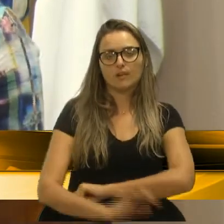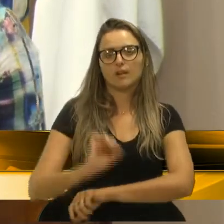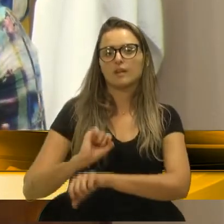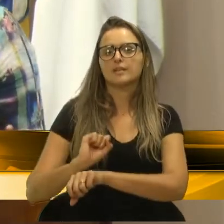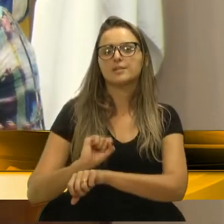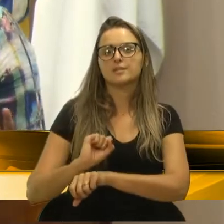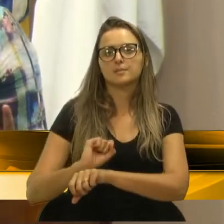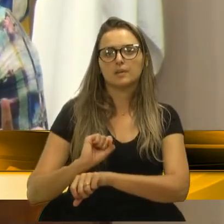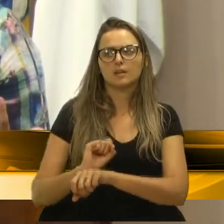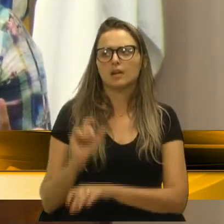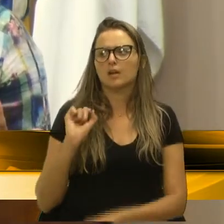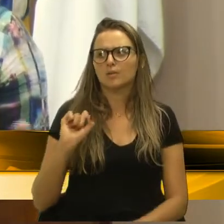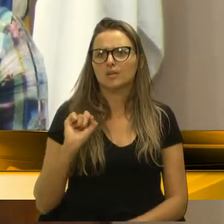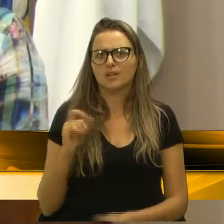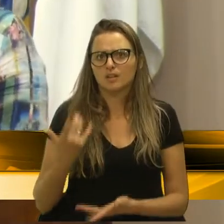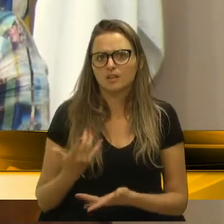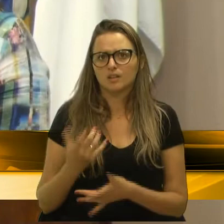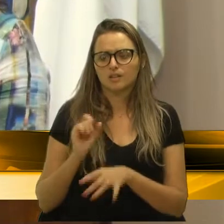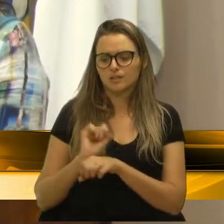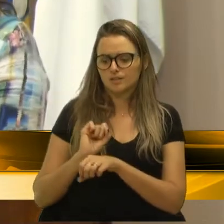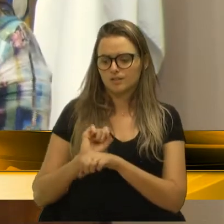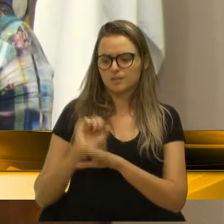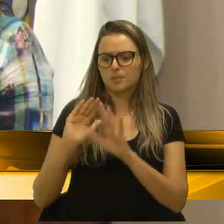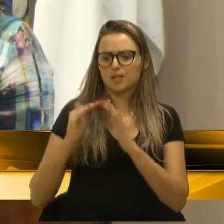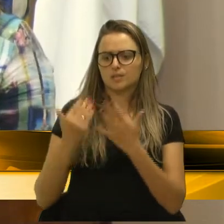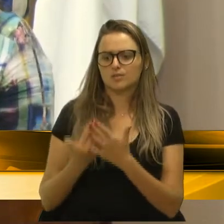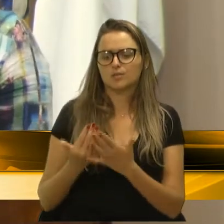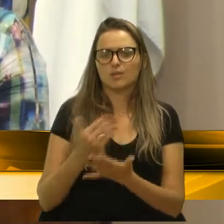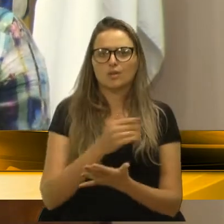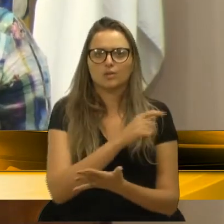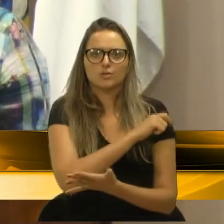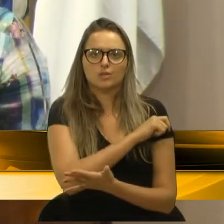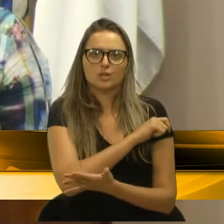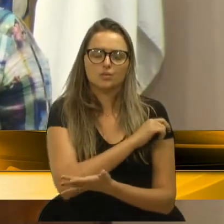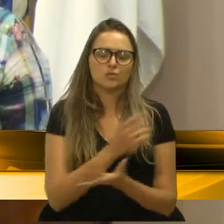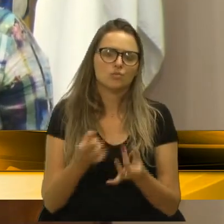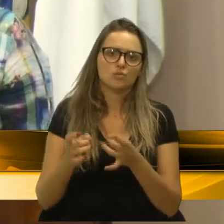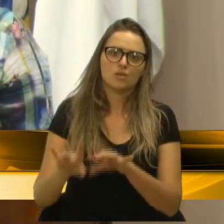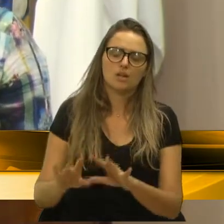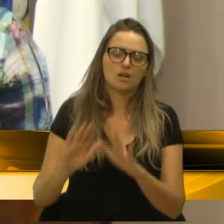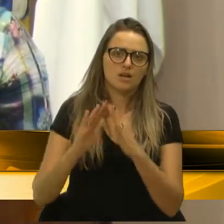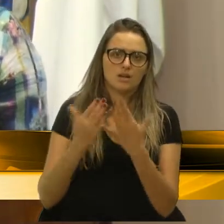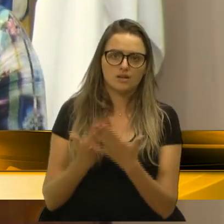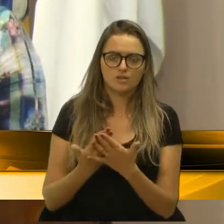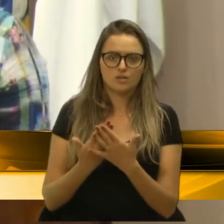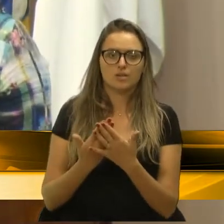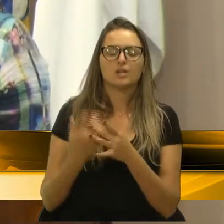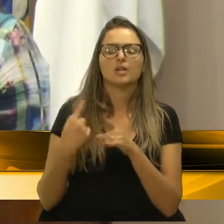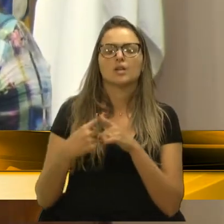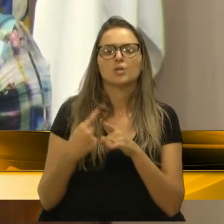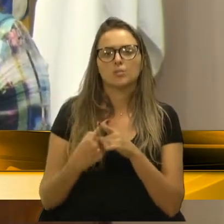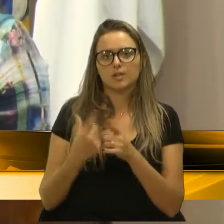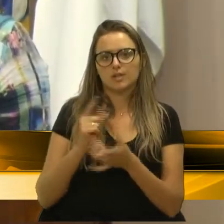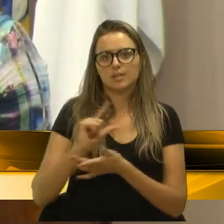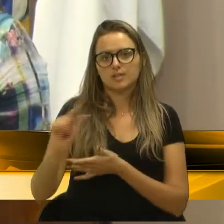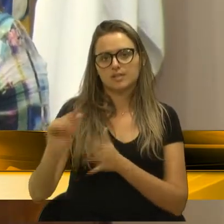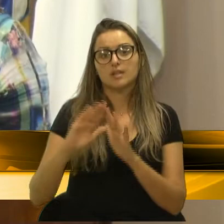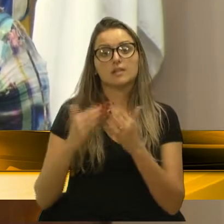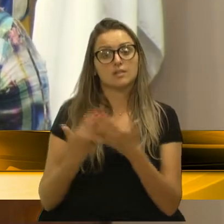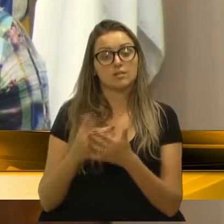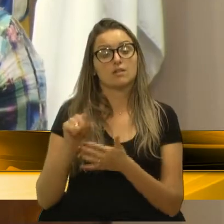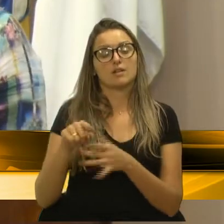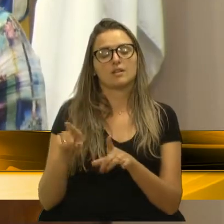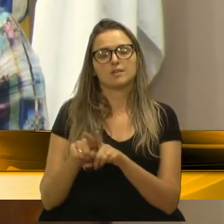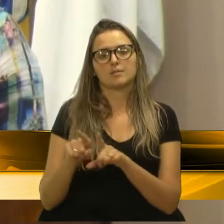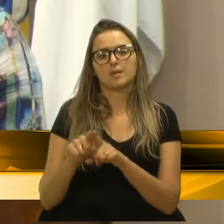Esperar o quê? As escolas, os estudantes abandonarem a escola, porque evasão escolar também é por isso.